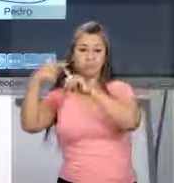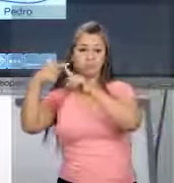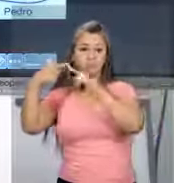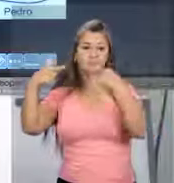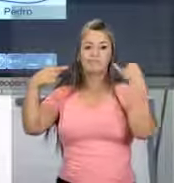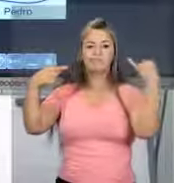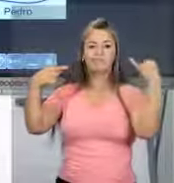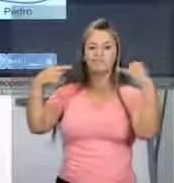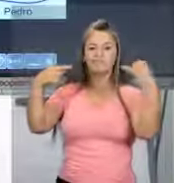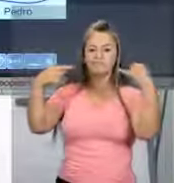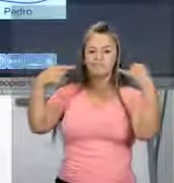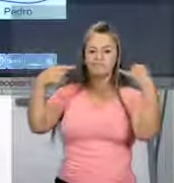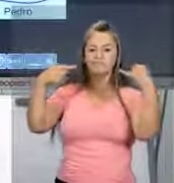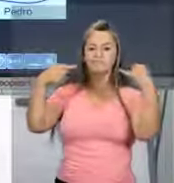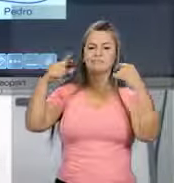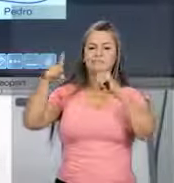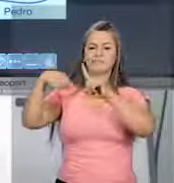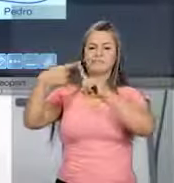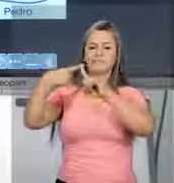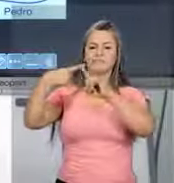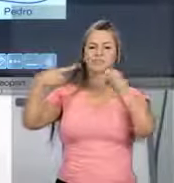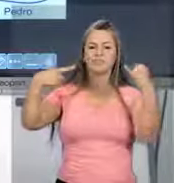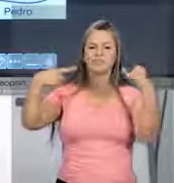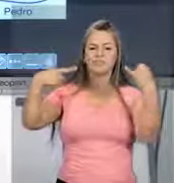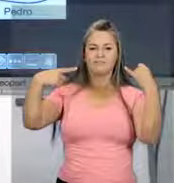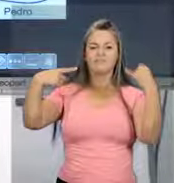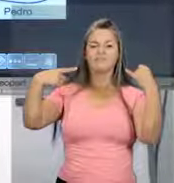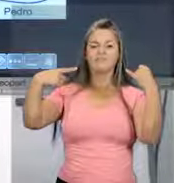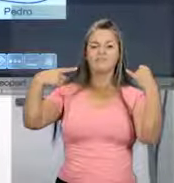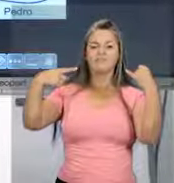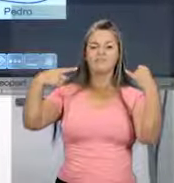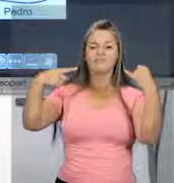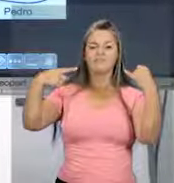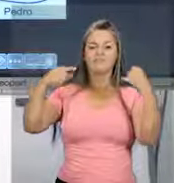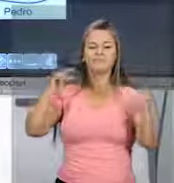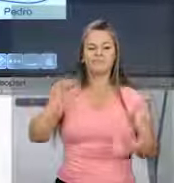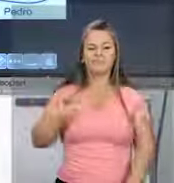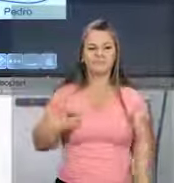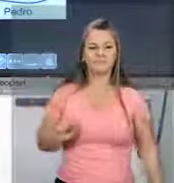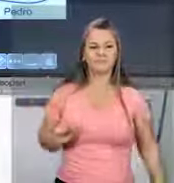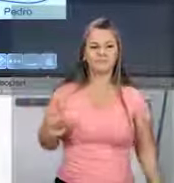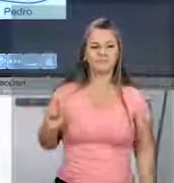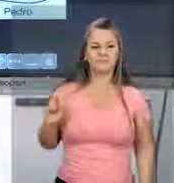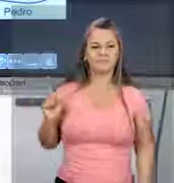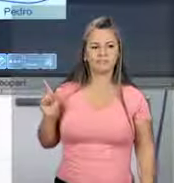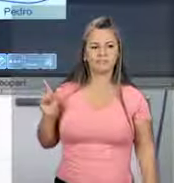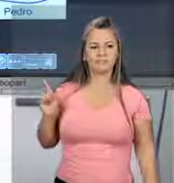das extremidades tem que estar ligada a um potencial diferente.